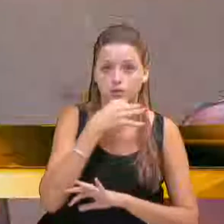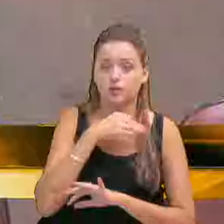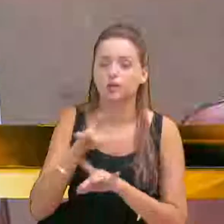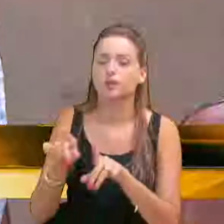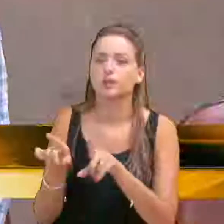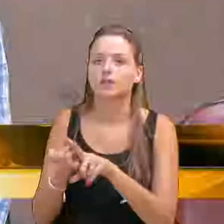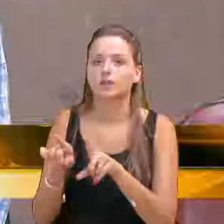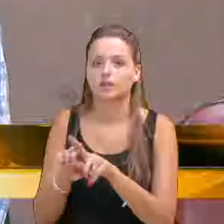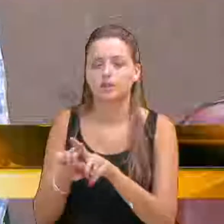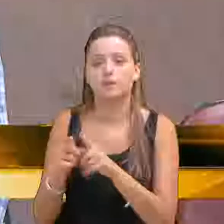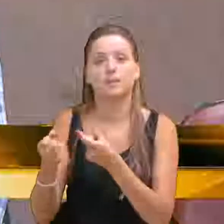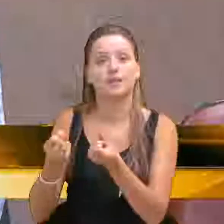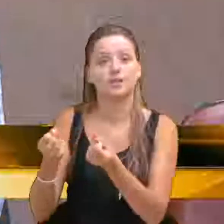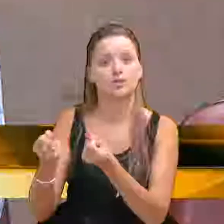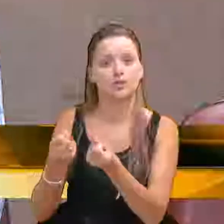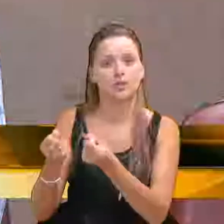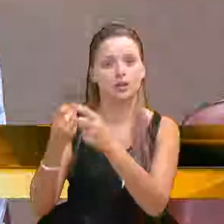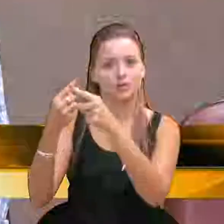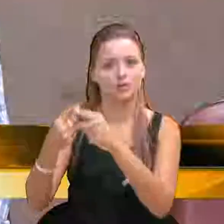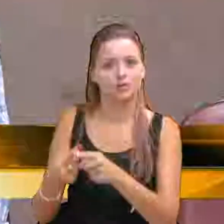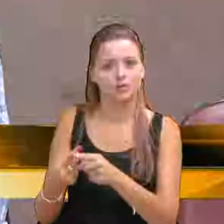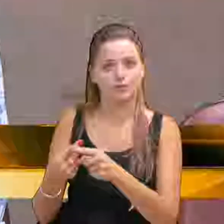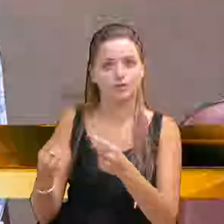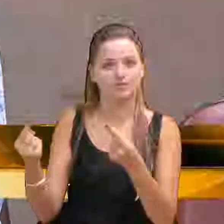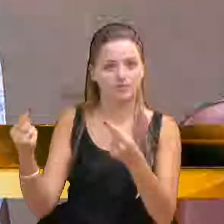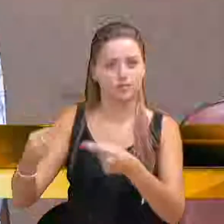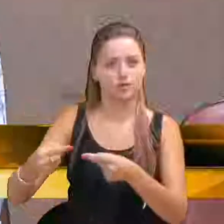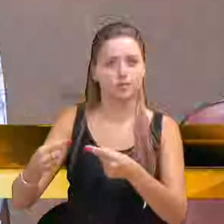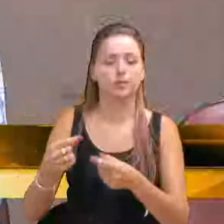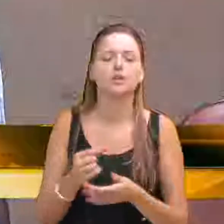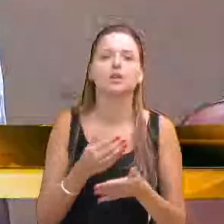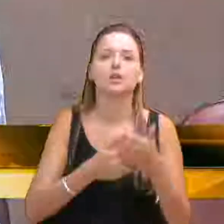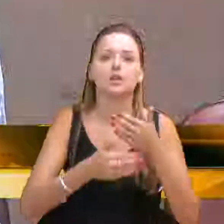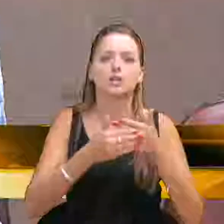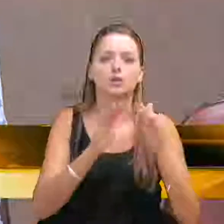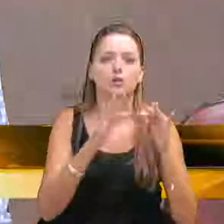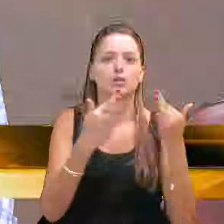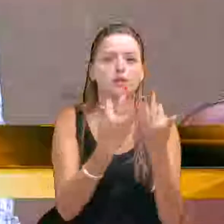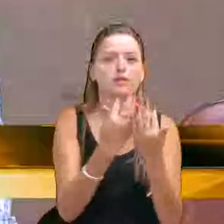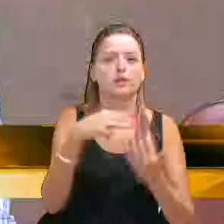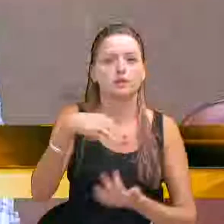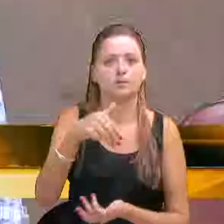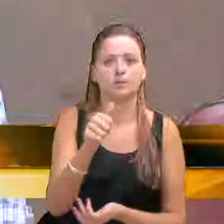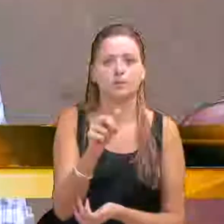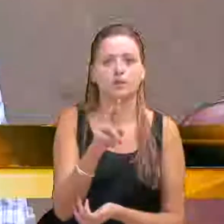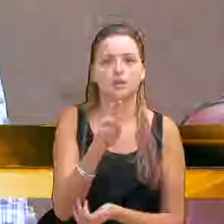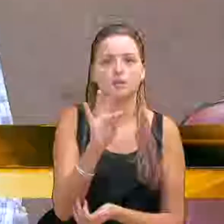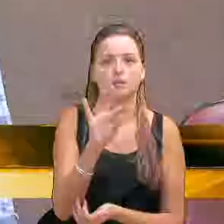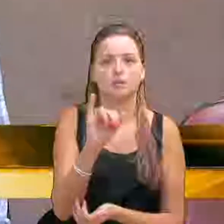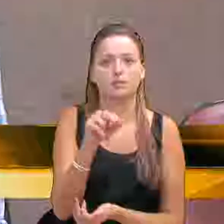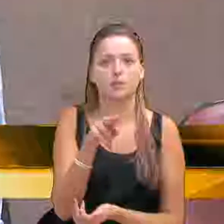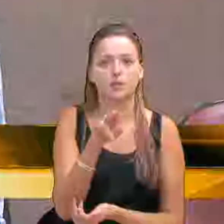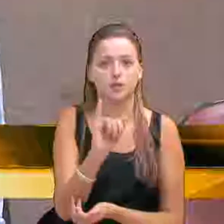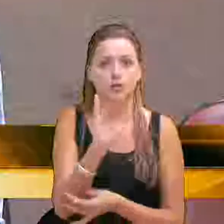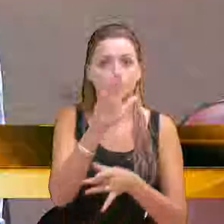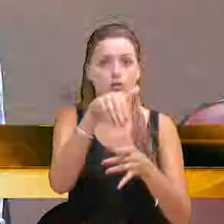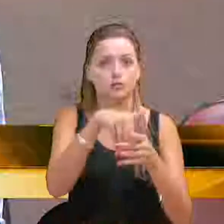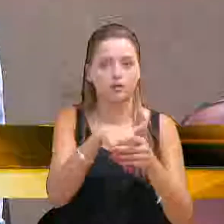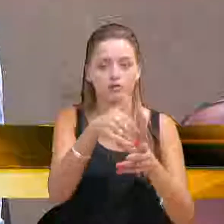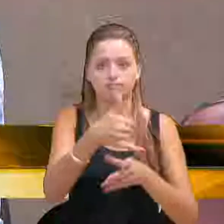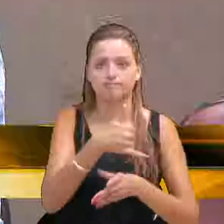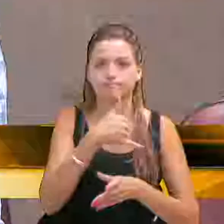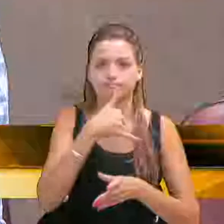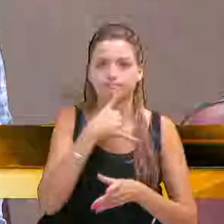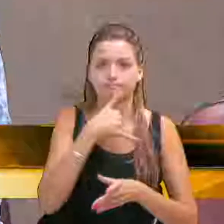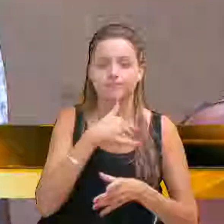do automobilismo. Então eu gostaria de externar a ele e toda a família Martini esse voto de pesar, que é